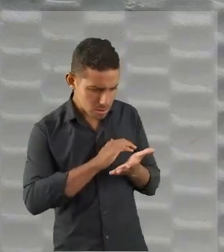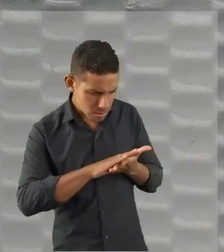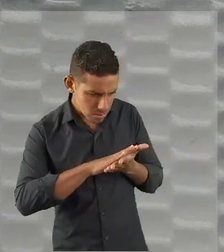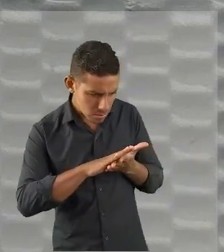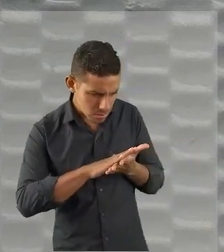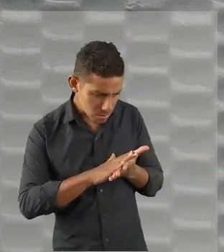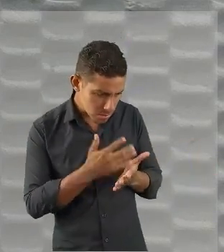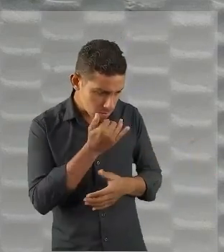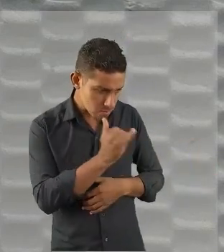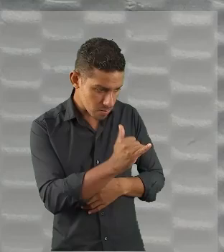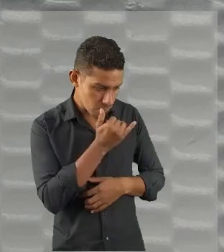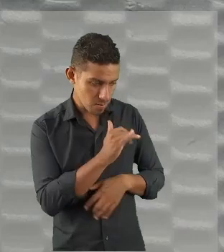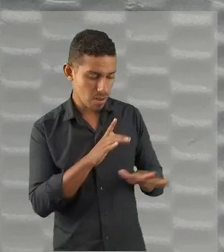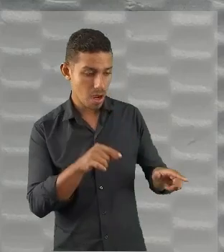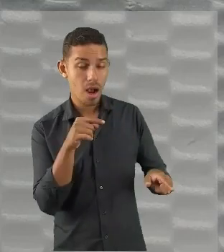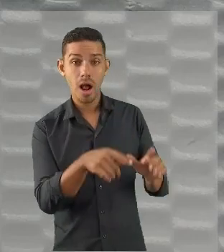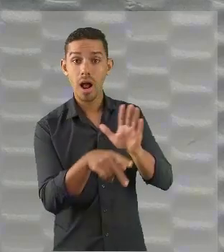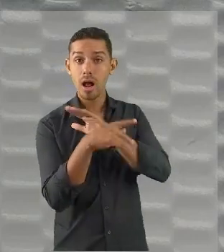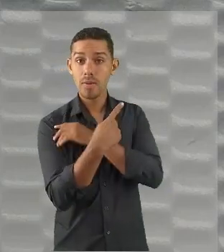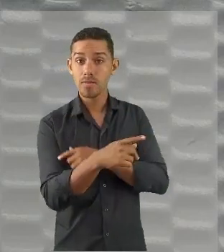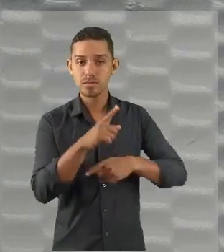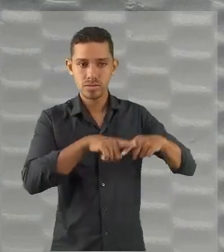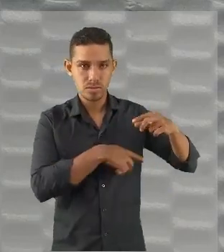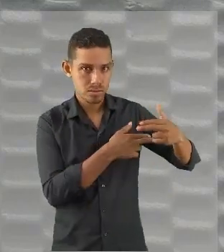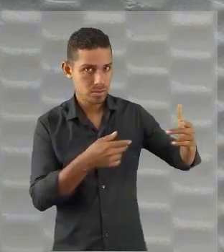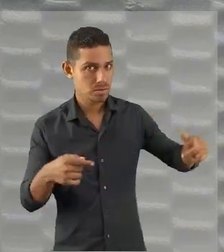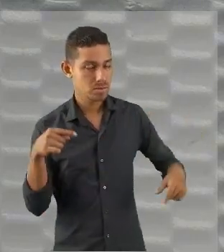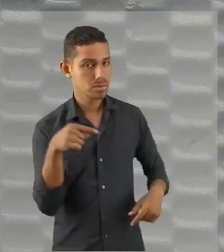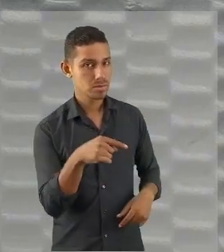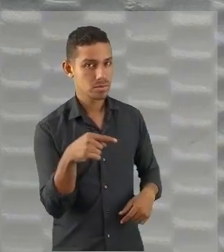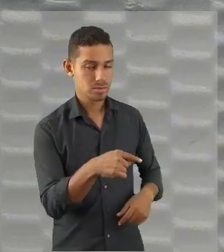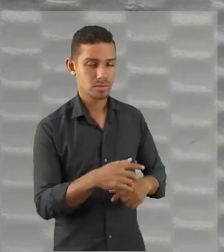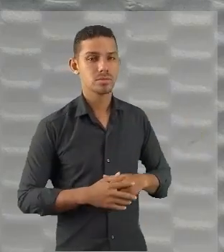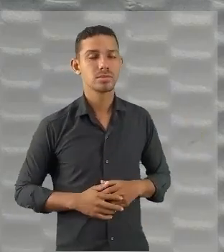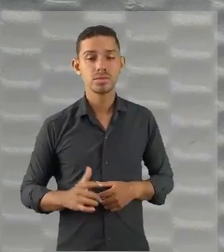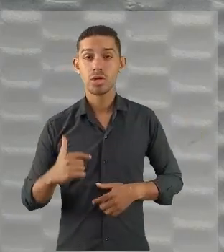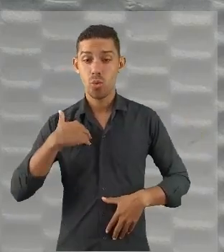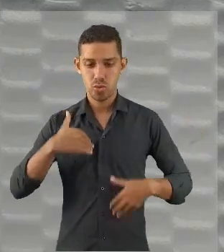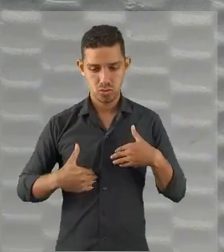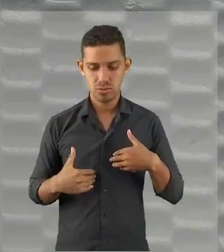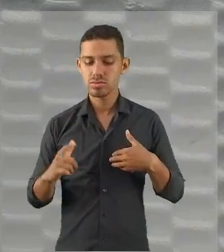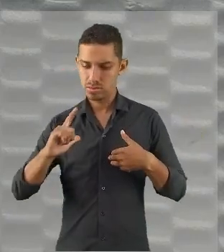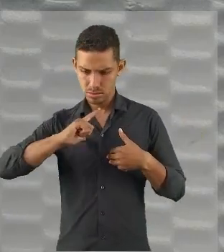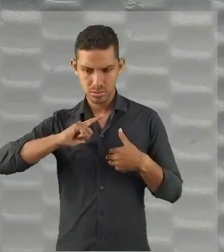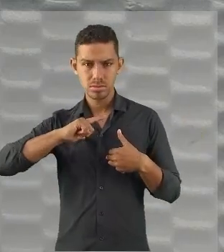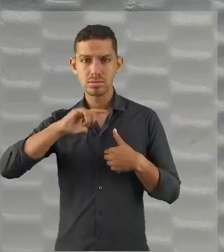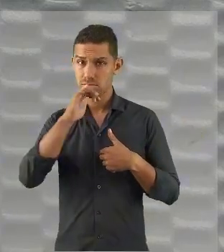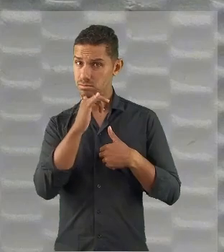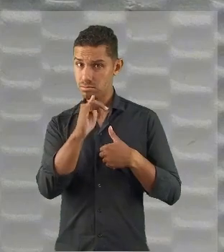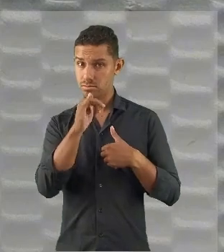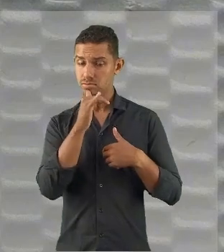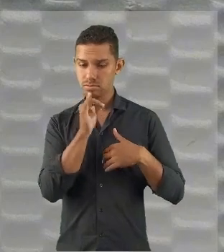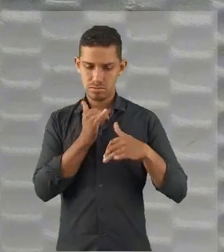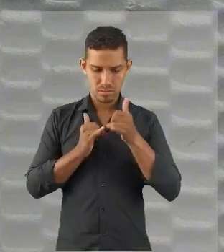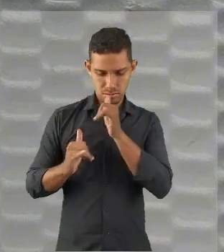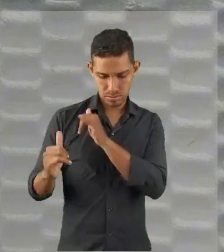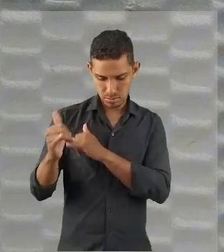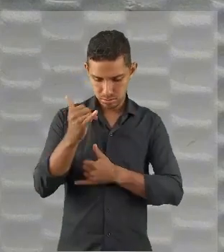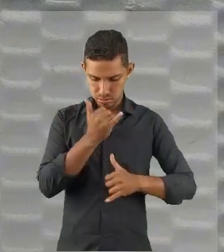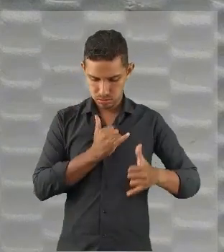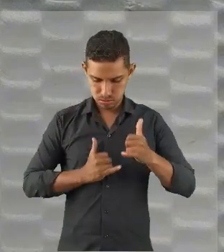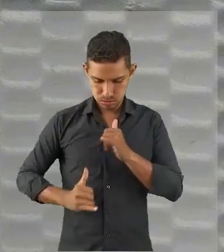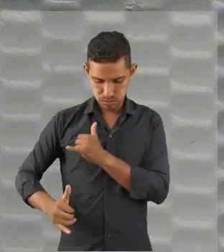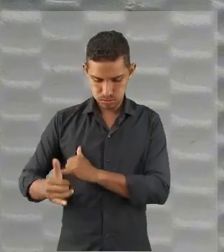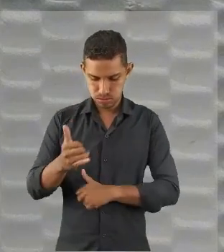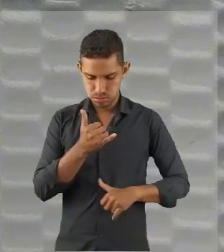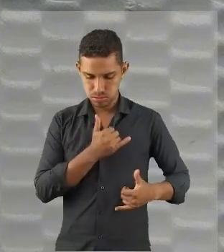é uma propriedade da matéria, certo? Que o corpo tem eletricidade. Essa eletricidade ela